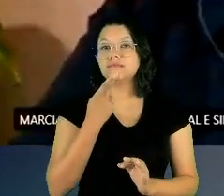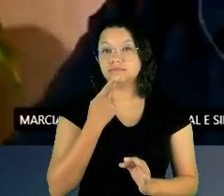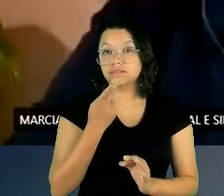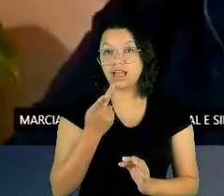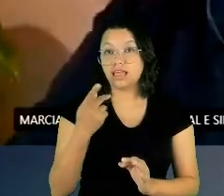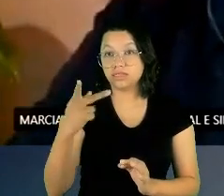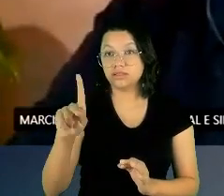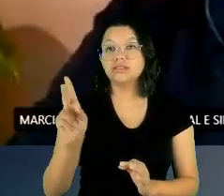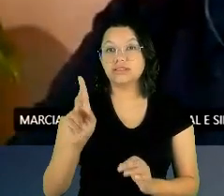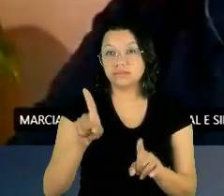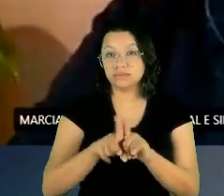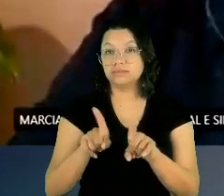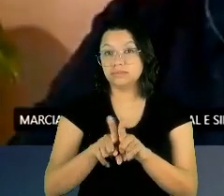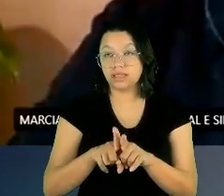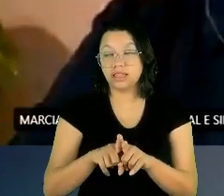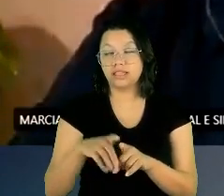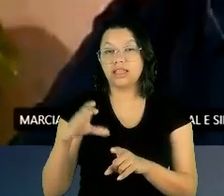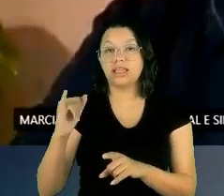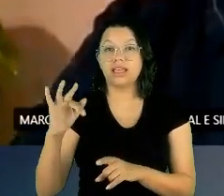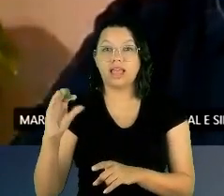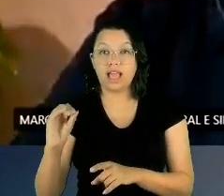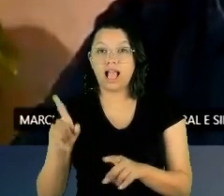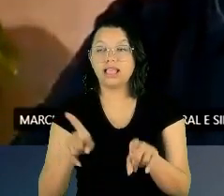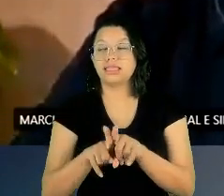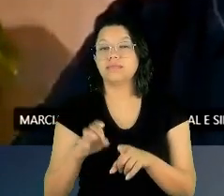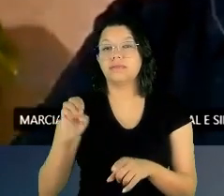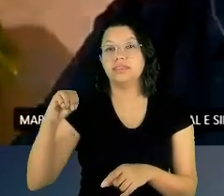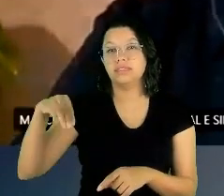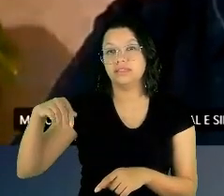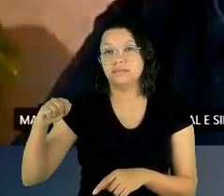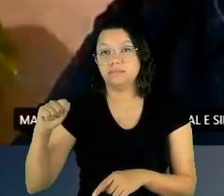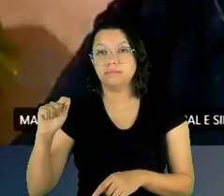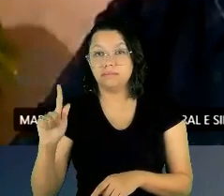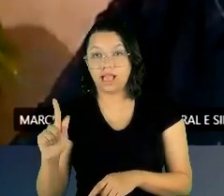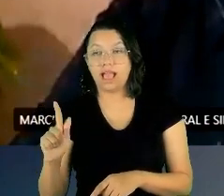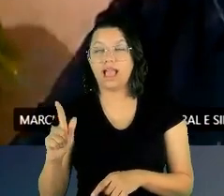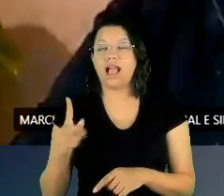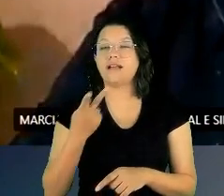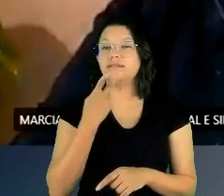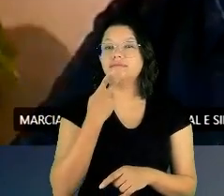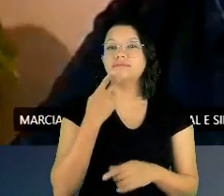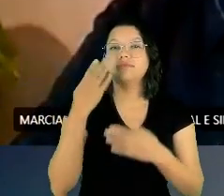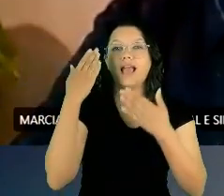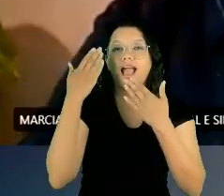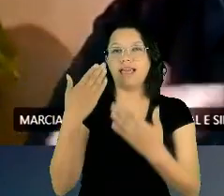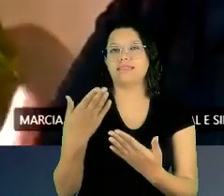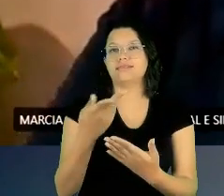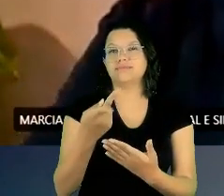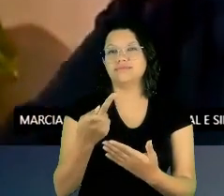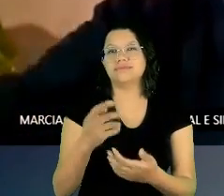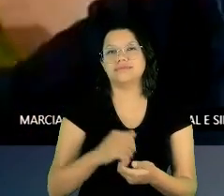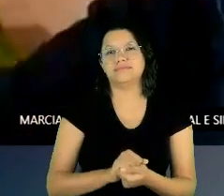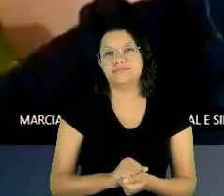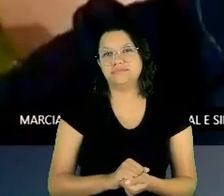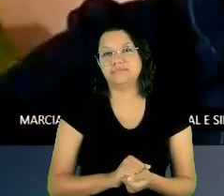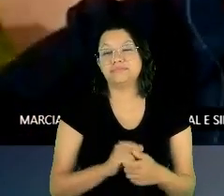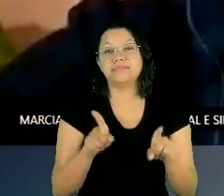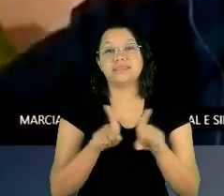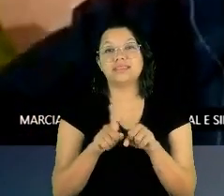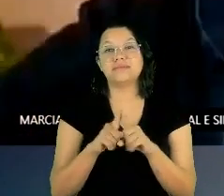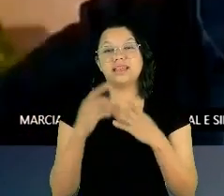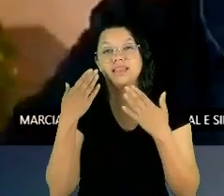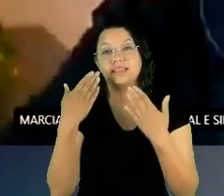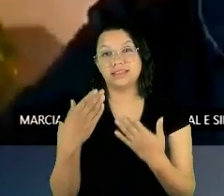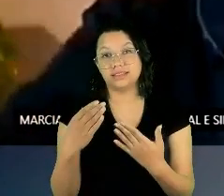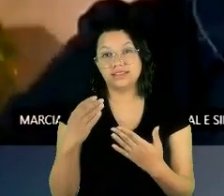tenho certeza que falo em nome do Dr. Caio, falo em nome da IMAG, nós só temos a lhe agradecer.